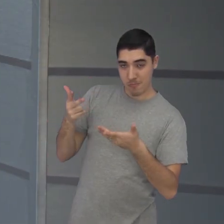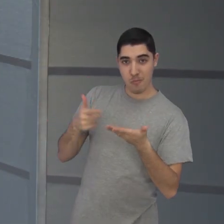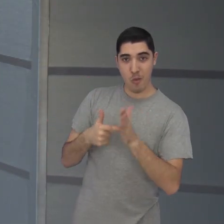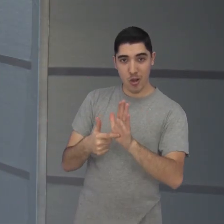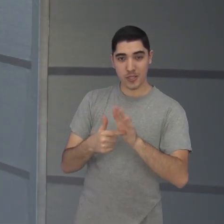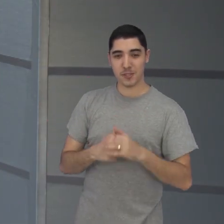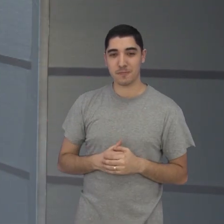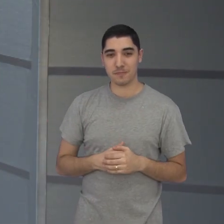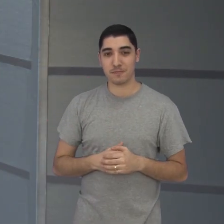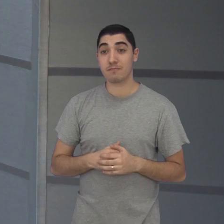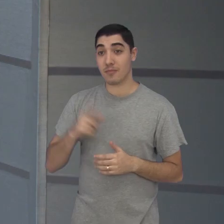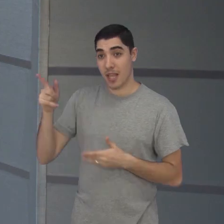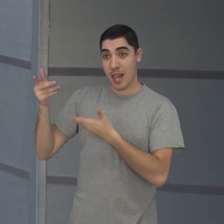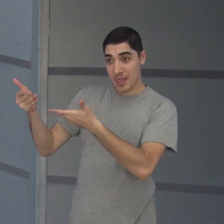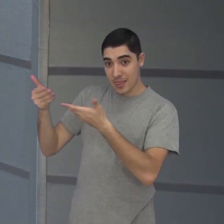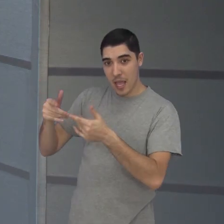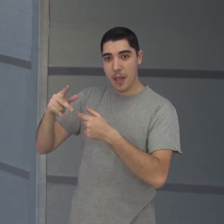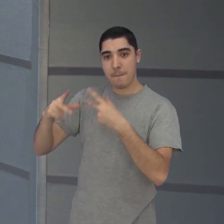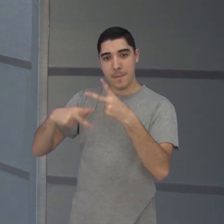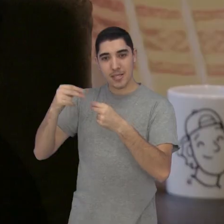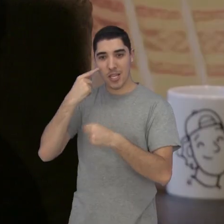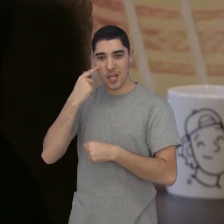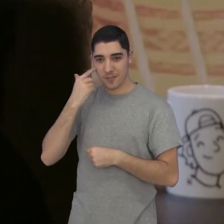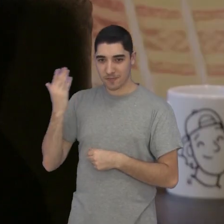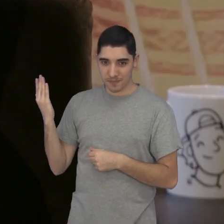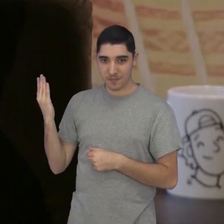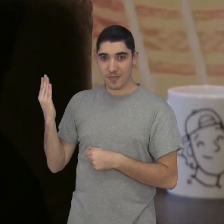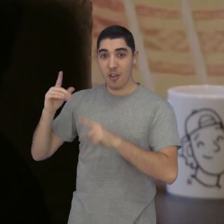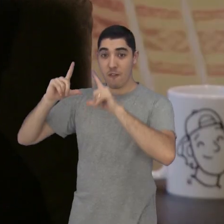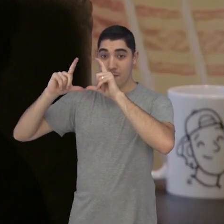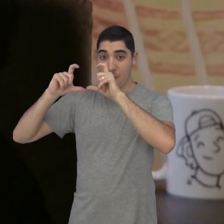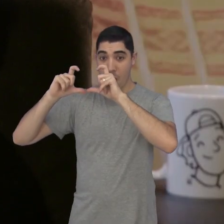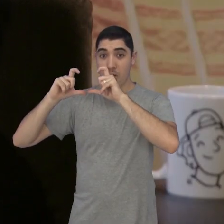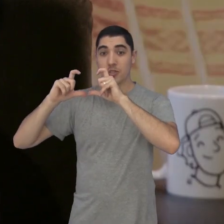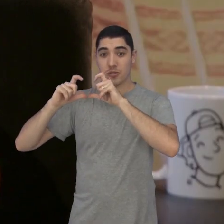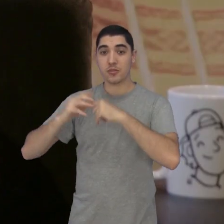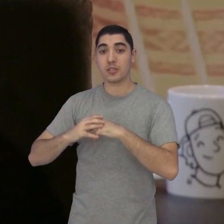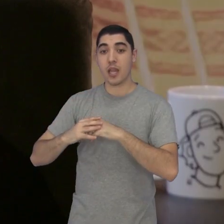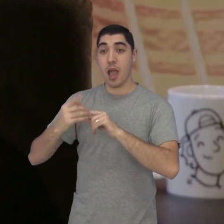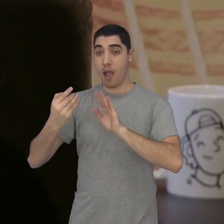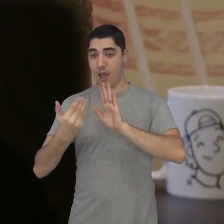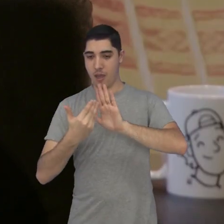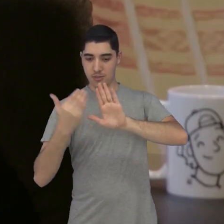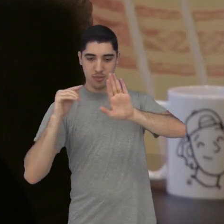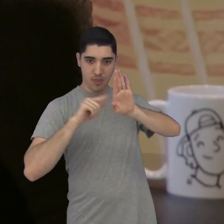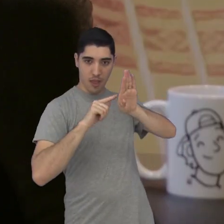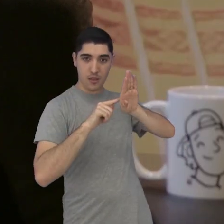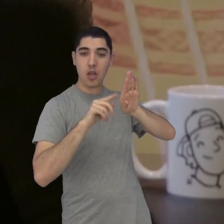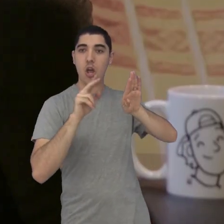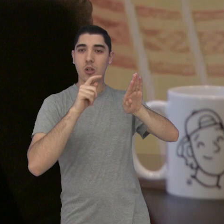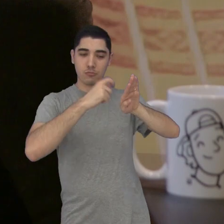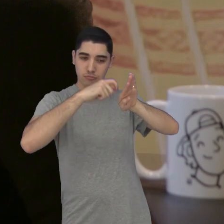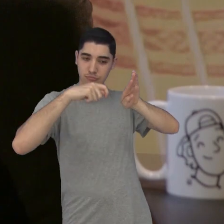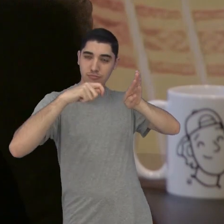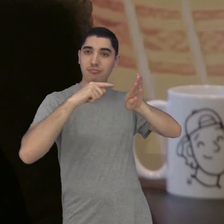ela trouxe ela nos presenteou, na verdade, essa fotografia, e atrás é um